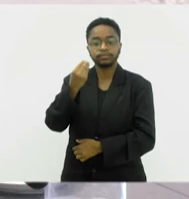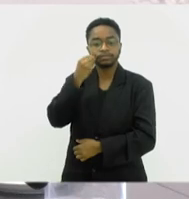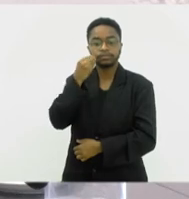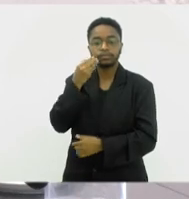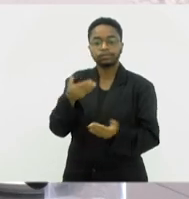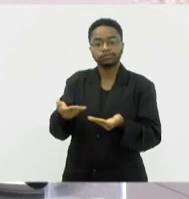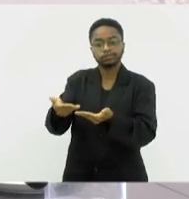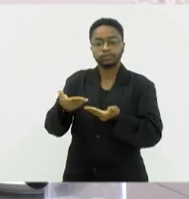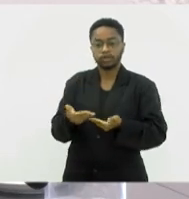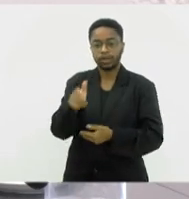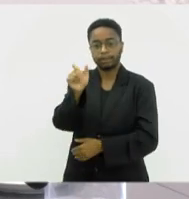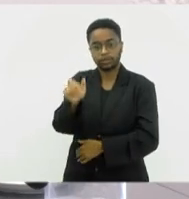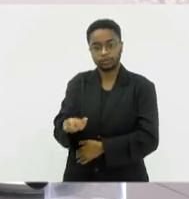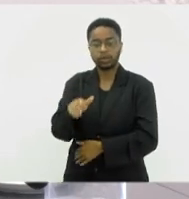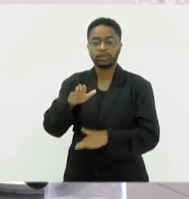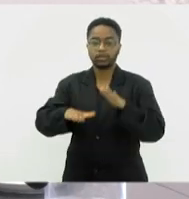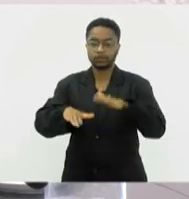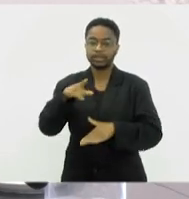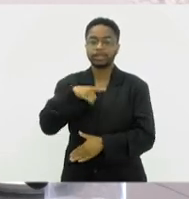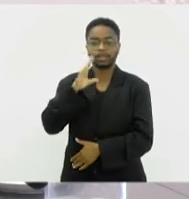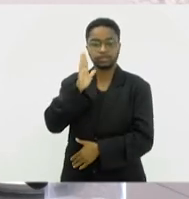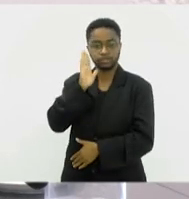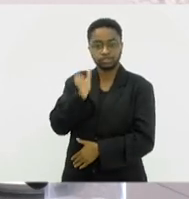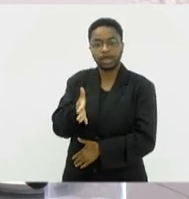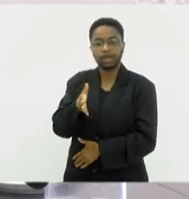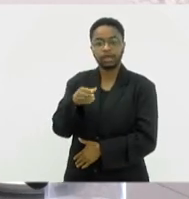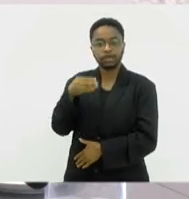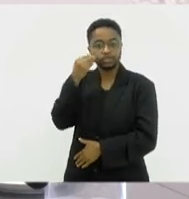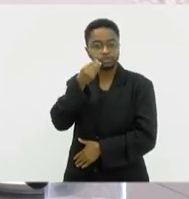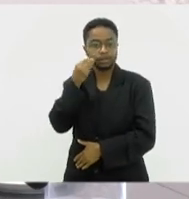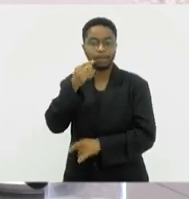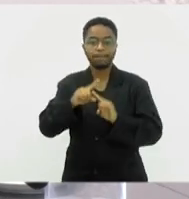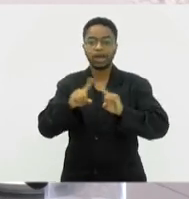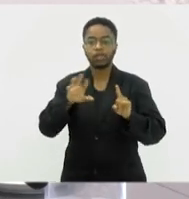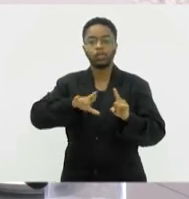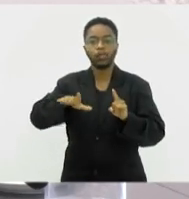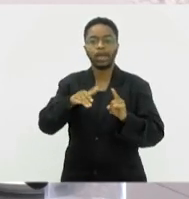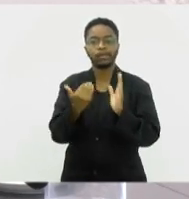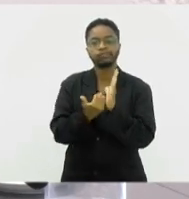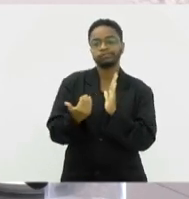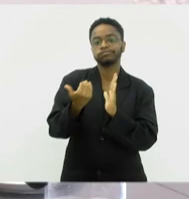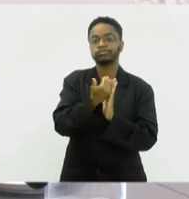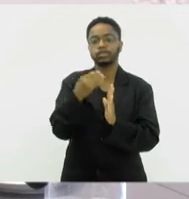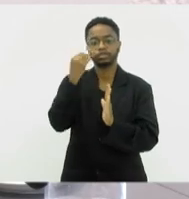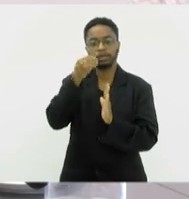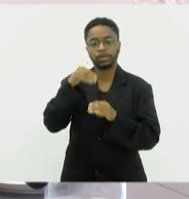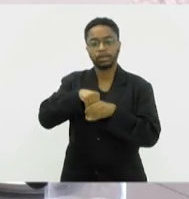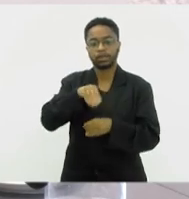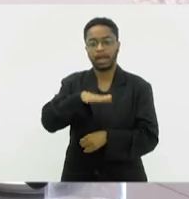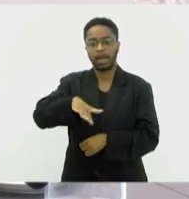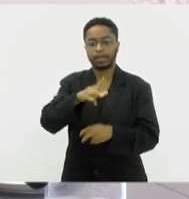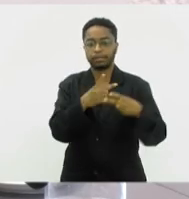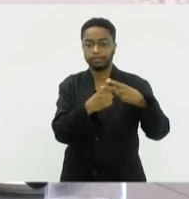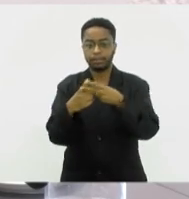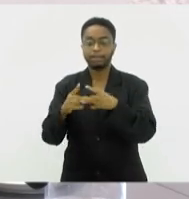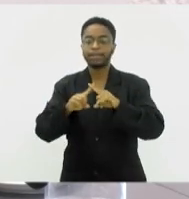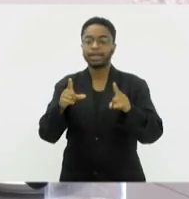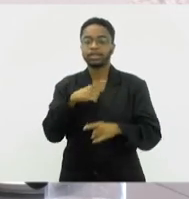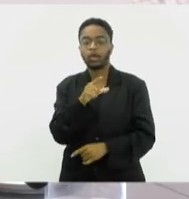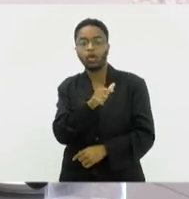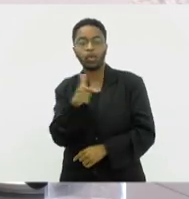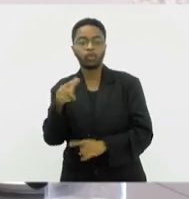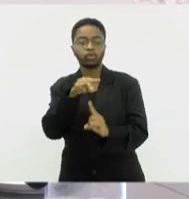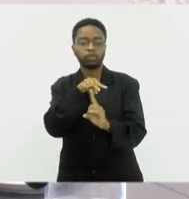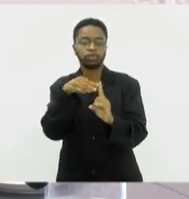alguém que talvez tenha, mas não tão robustamente, experiência no sistema prisional, mas tem esse outro